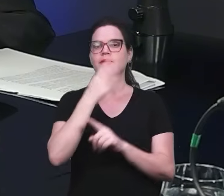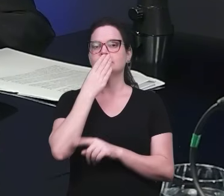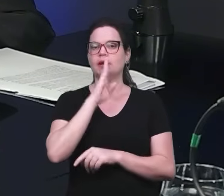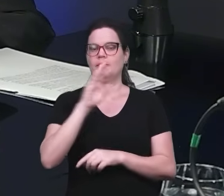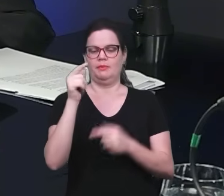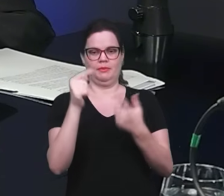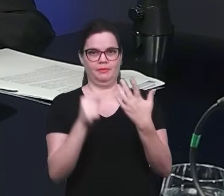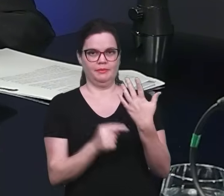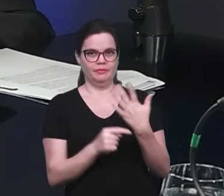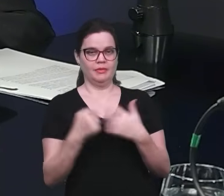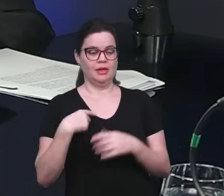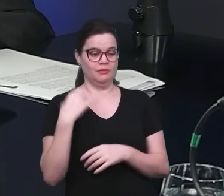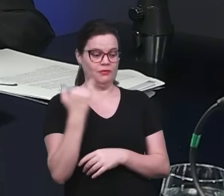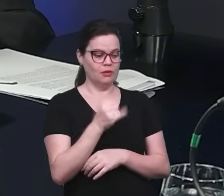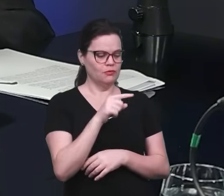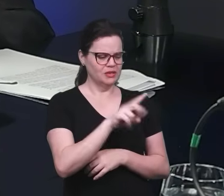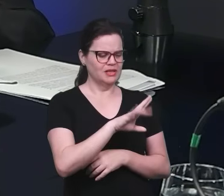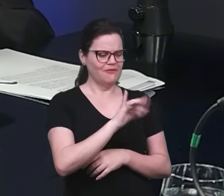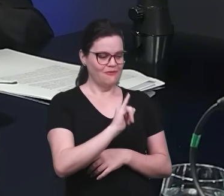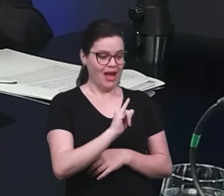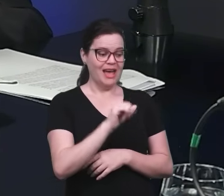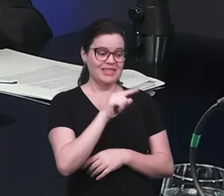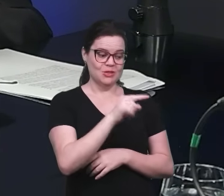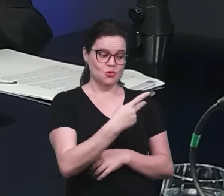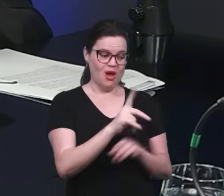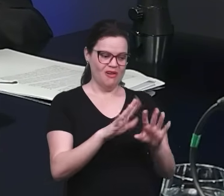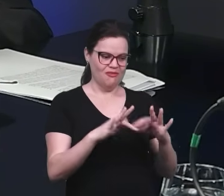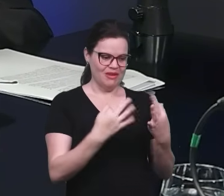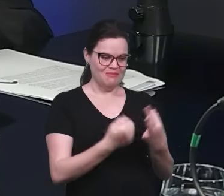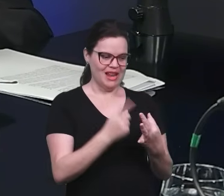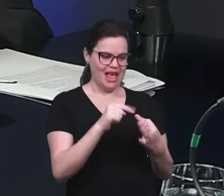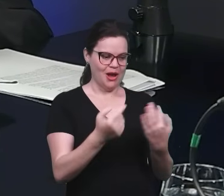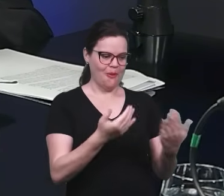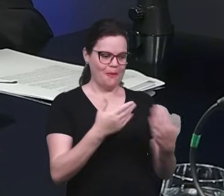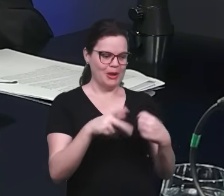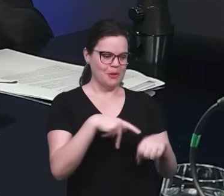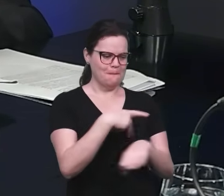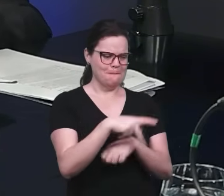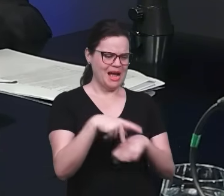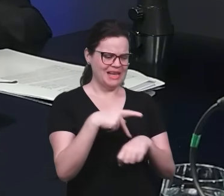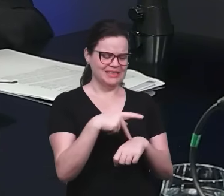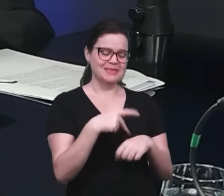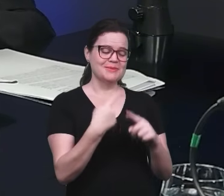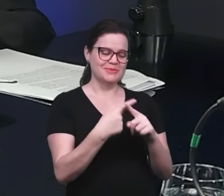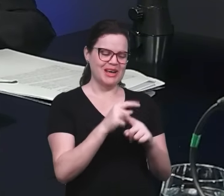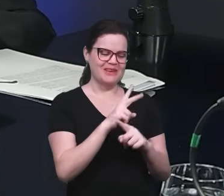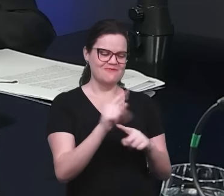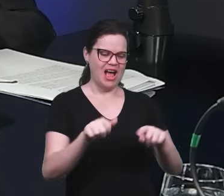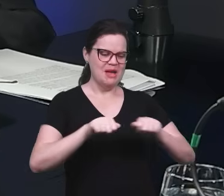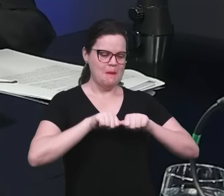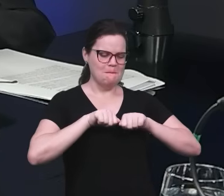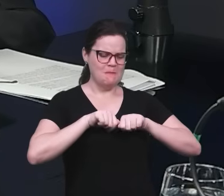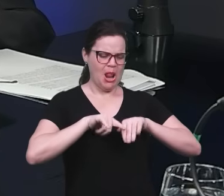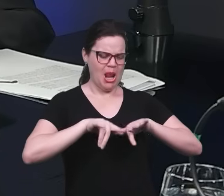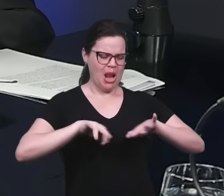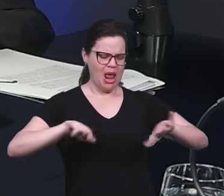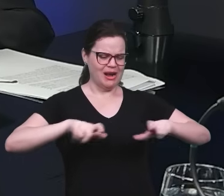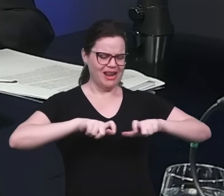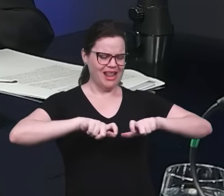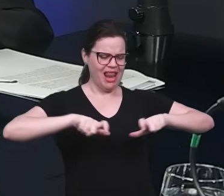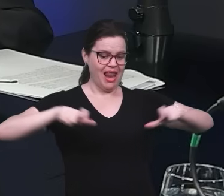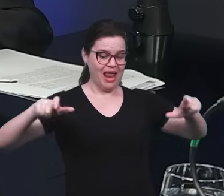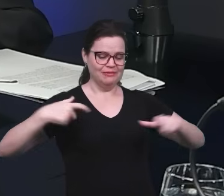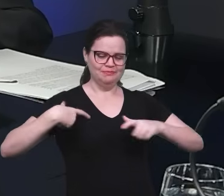assim, far-te-ei uma grande nação. Essa, eu acho que é uma das promessas mais difíceis, porque Abraão já